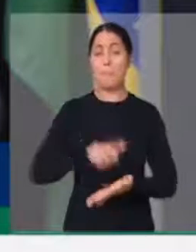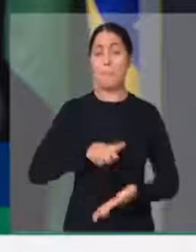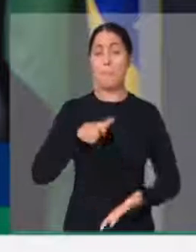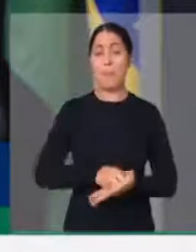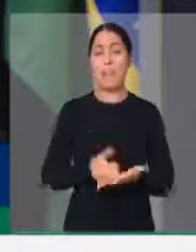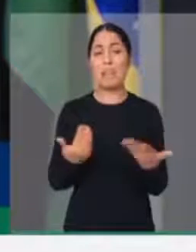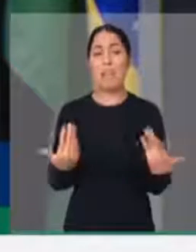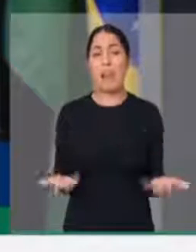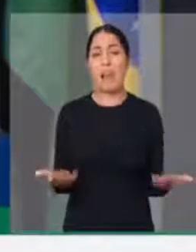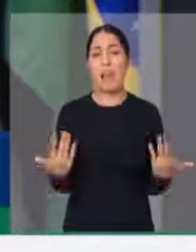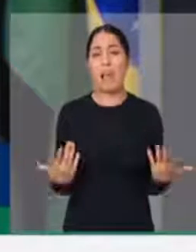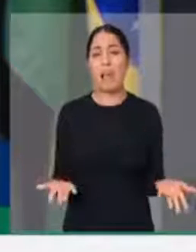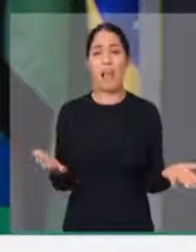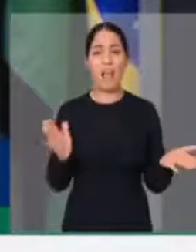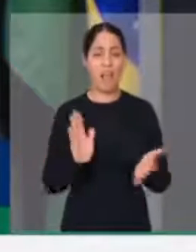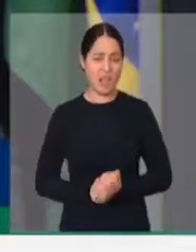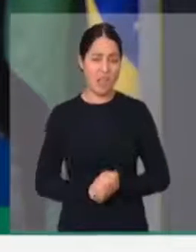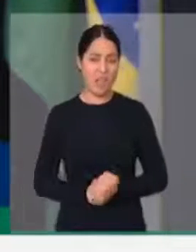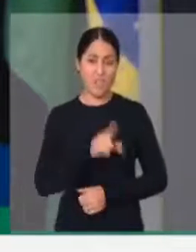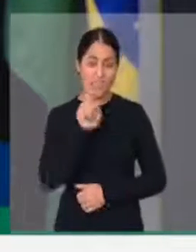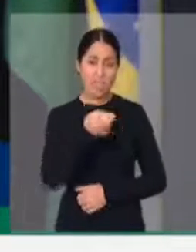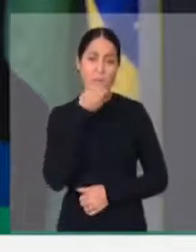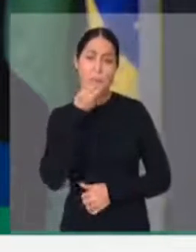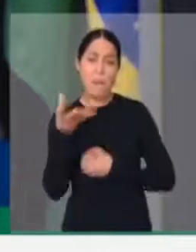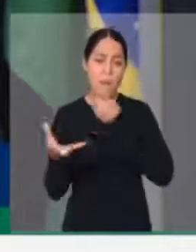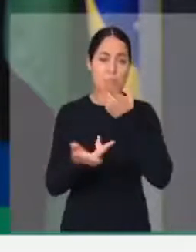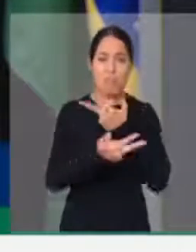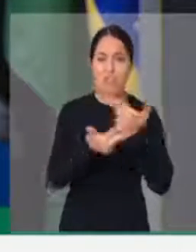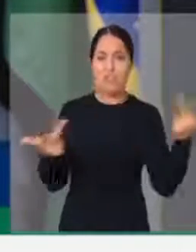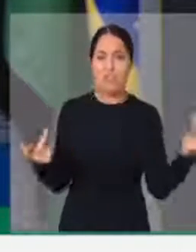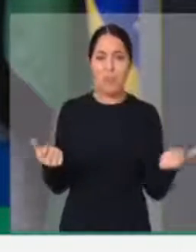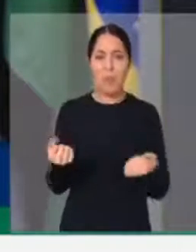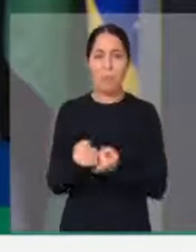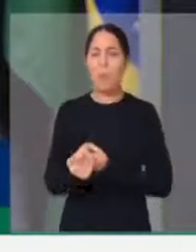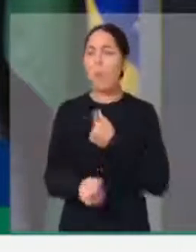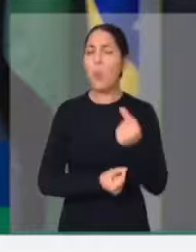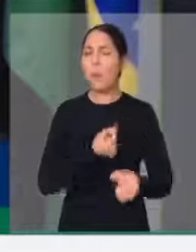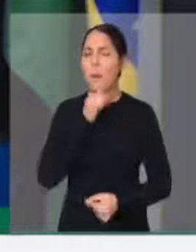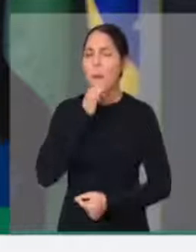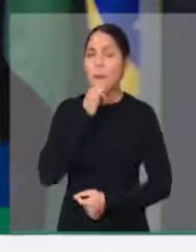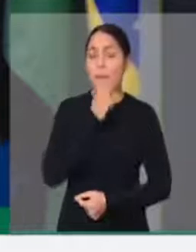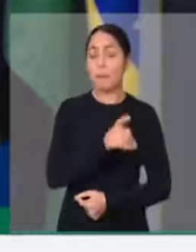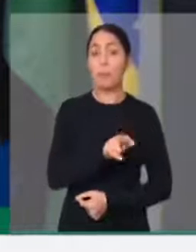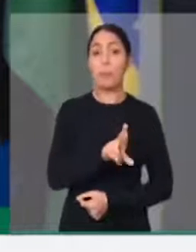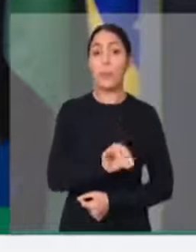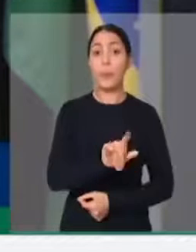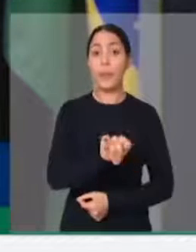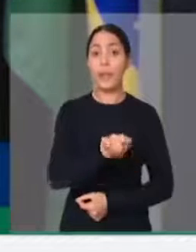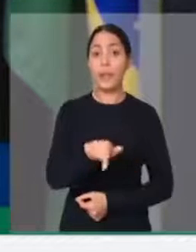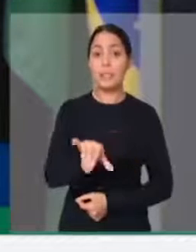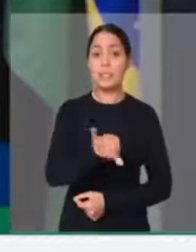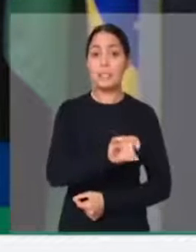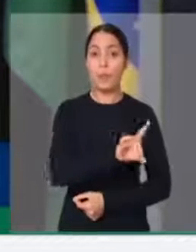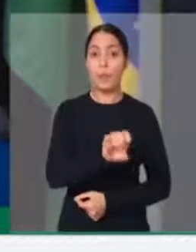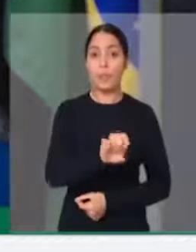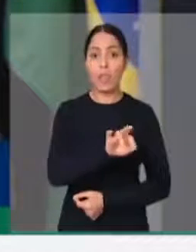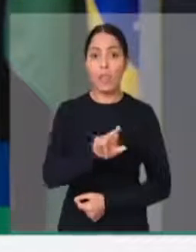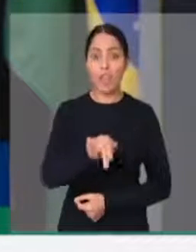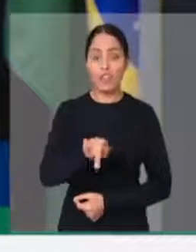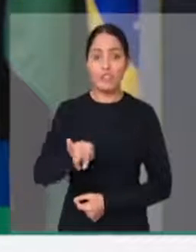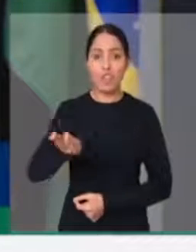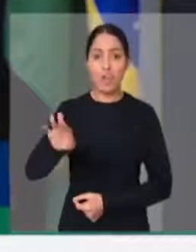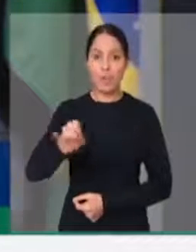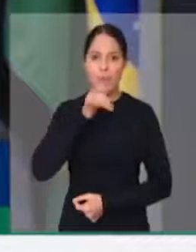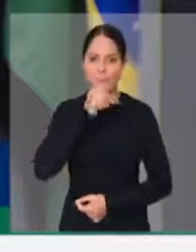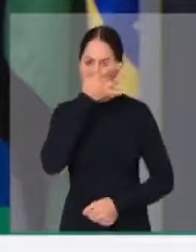benefícios penais demasiados por exemplo Progressão de regime até mesmo alguém que comete